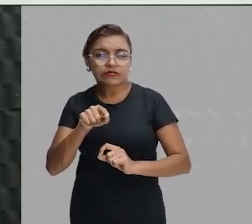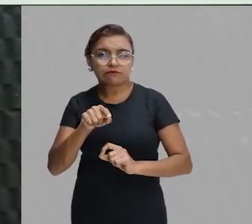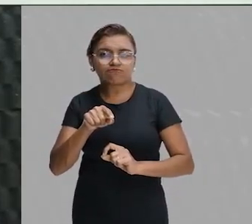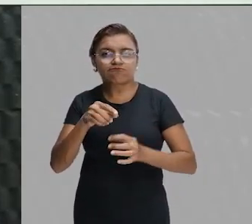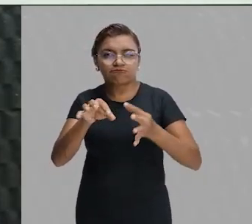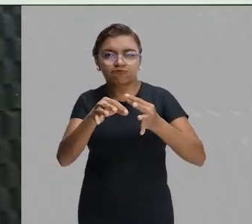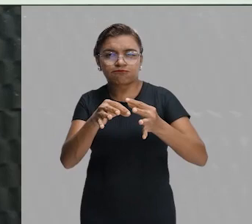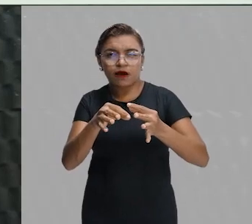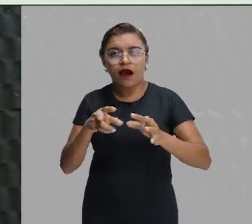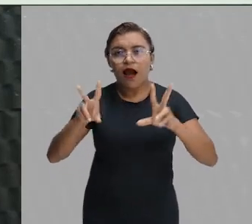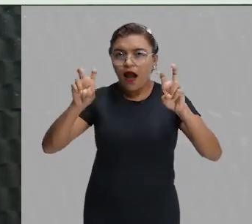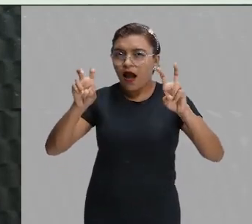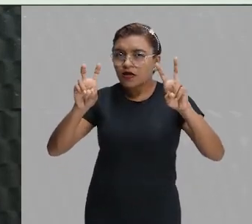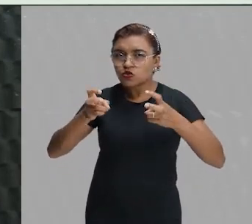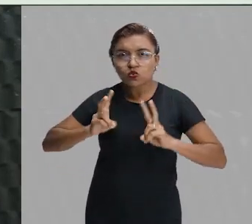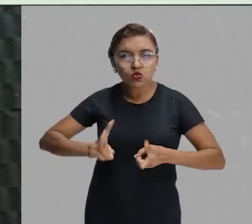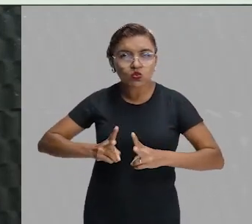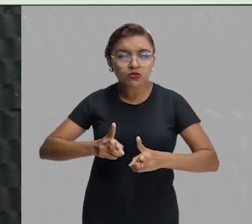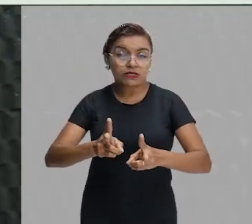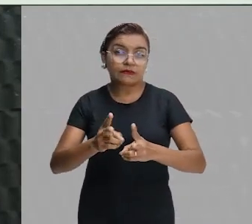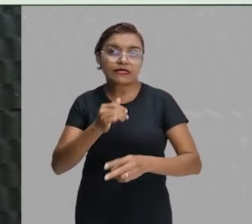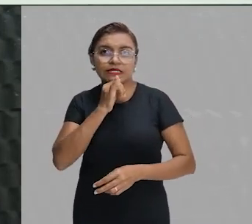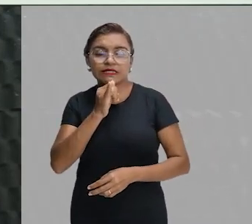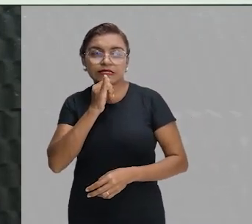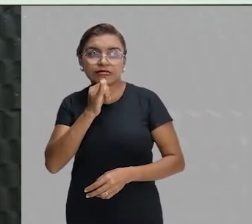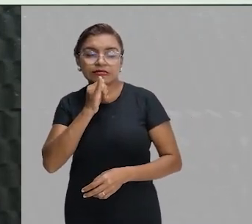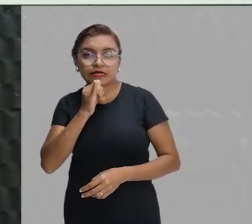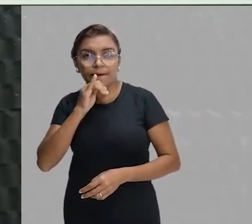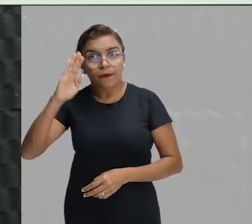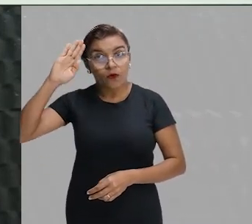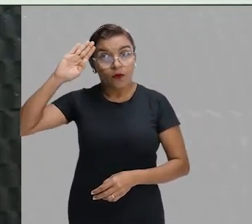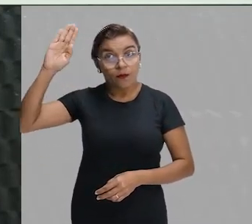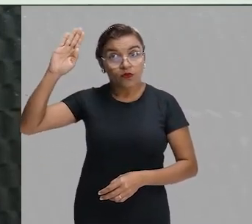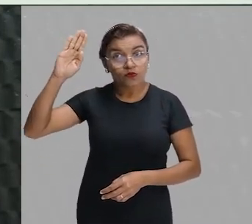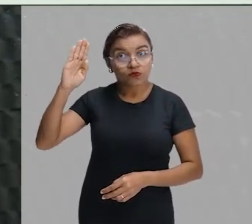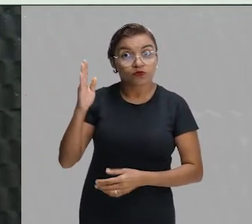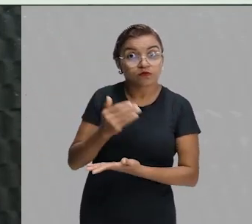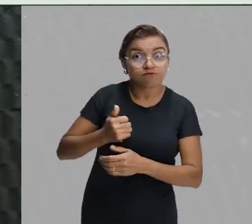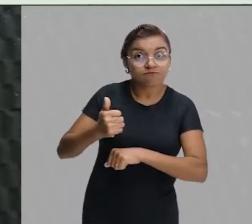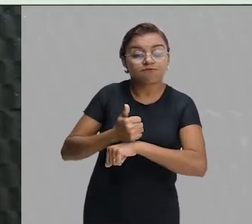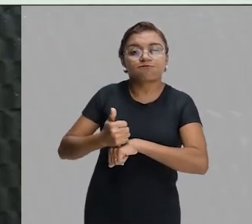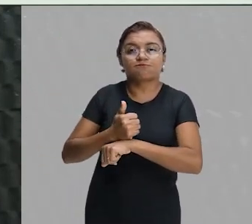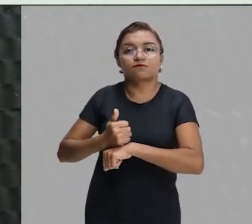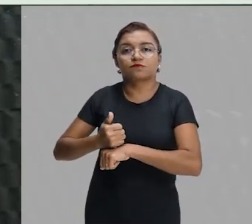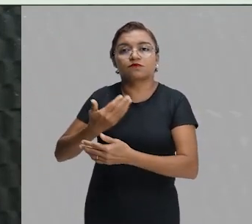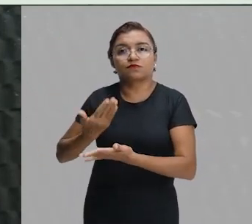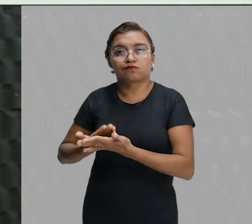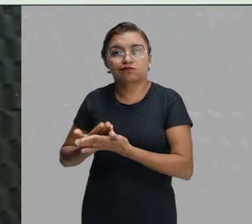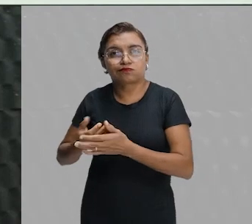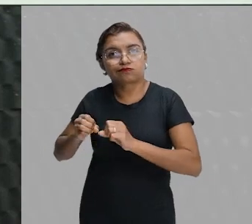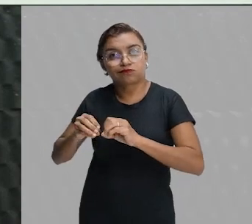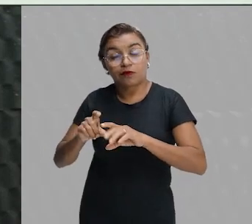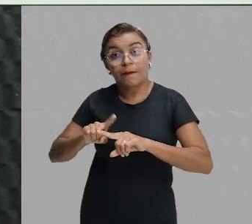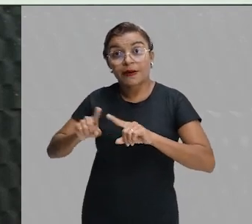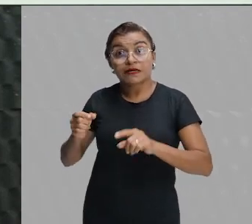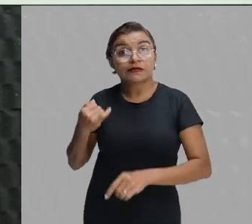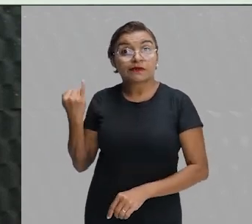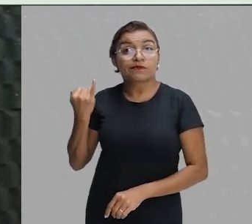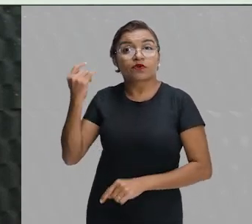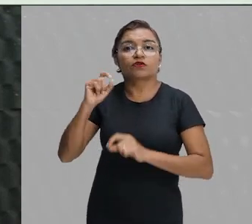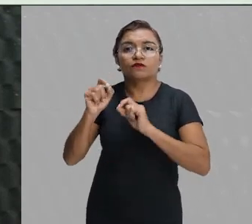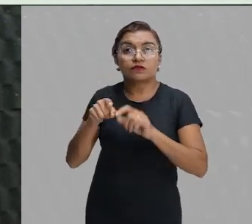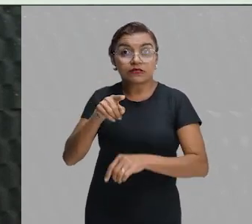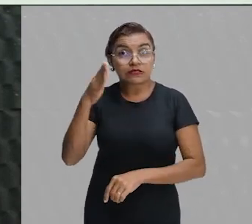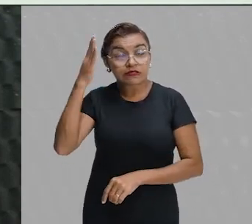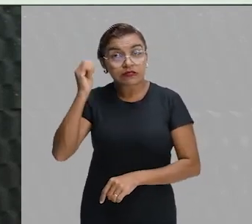o tempo inteiro. Então, veja só, nós já puxamos esse princípio uma vez em aula, mas é importante que você saiba que este